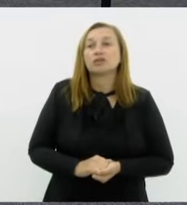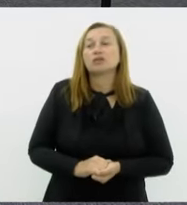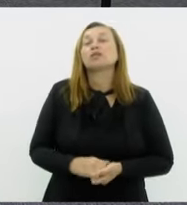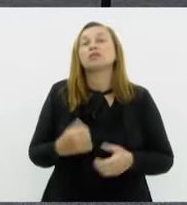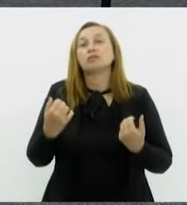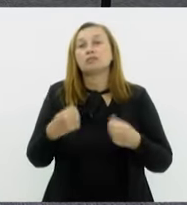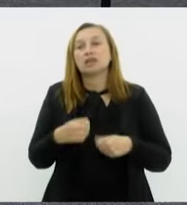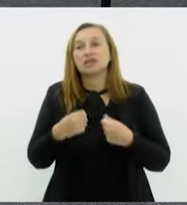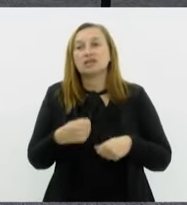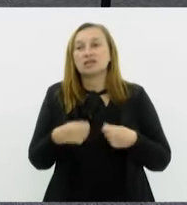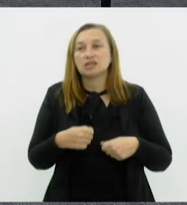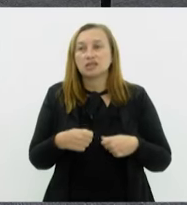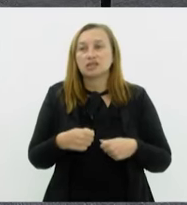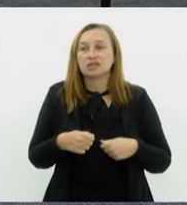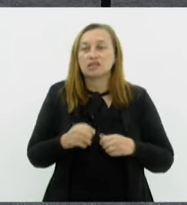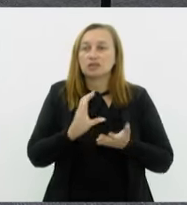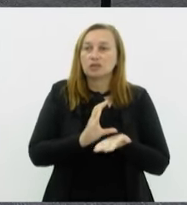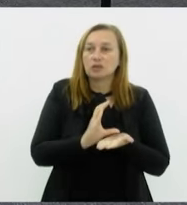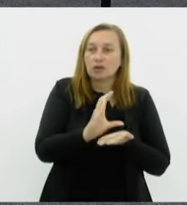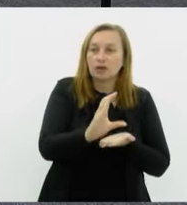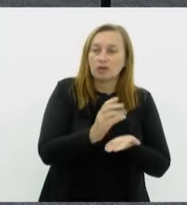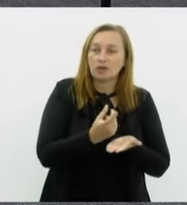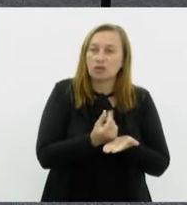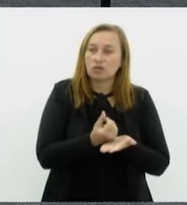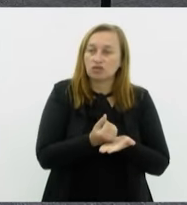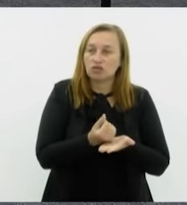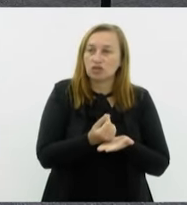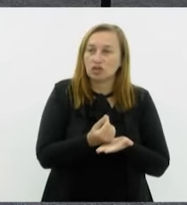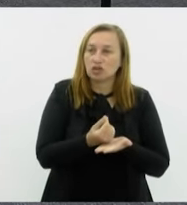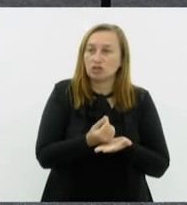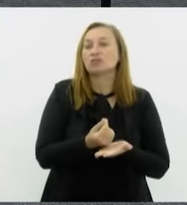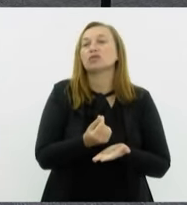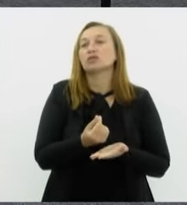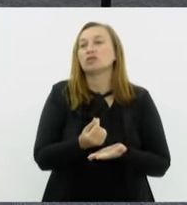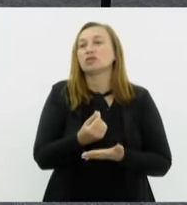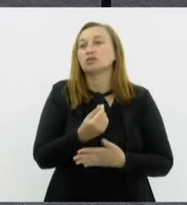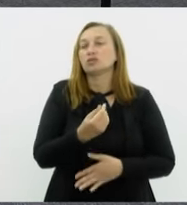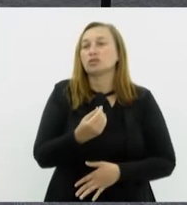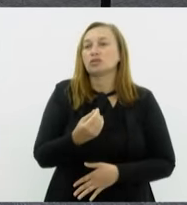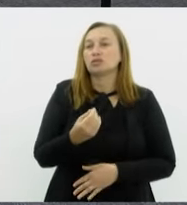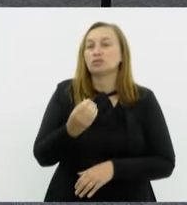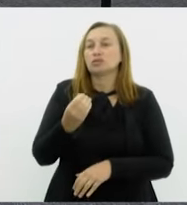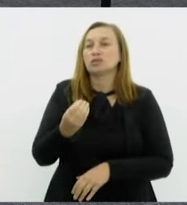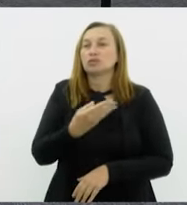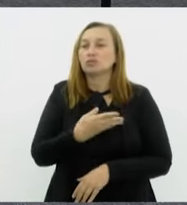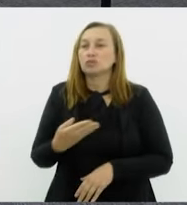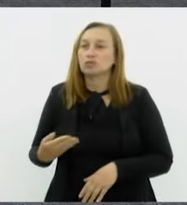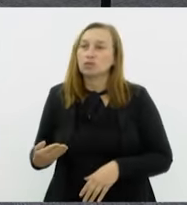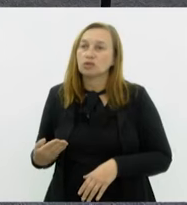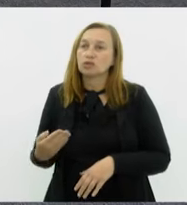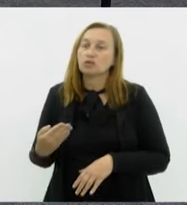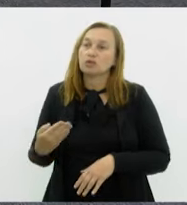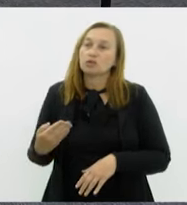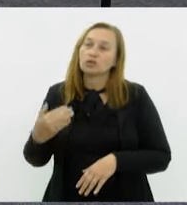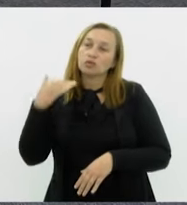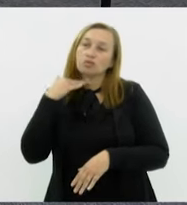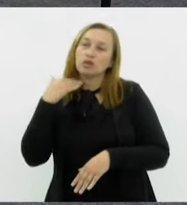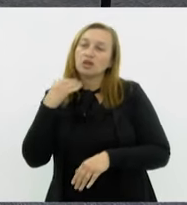que suplementar com recurso do Tesouro Nacional. Isso não tem, do Tesouro Estadual, fonte 00,